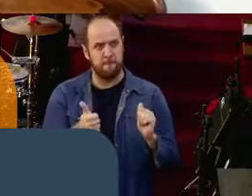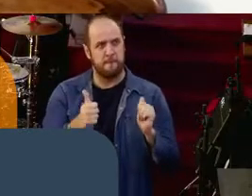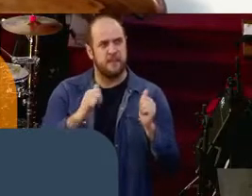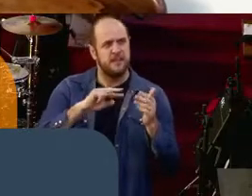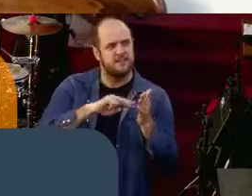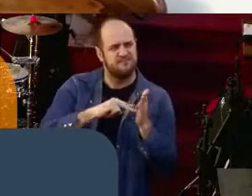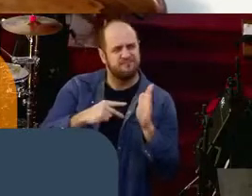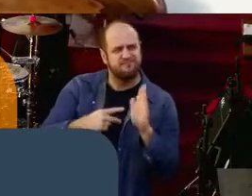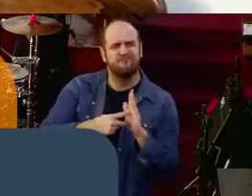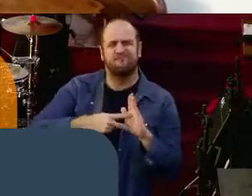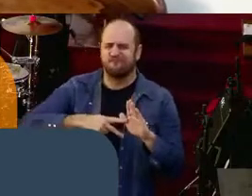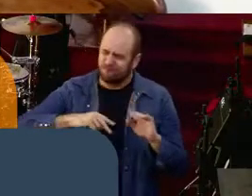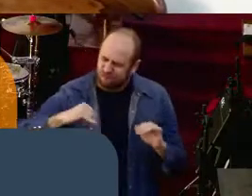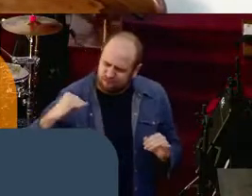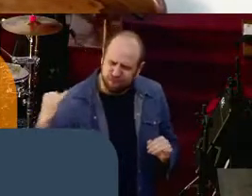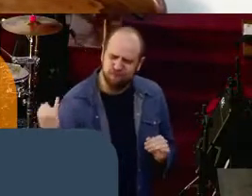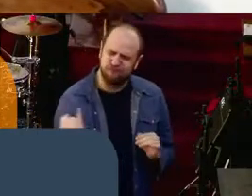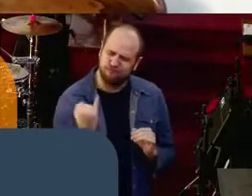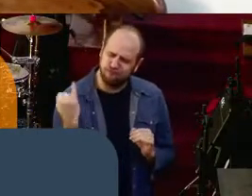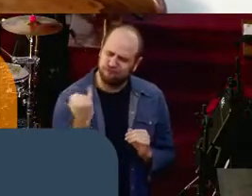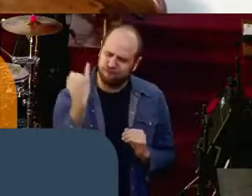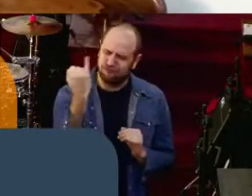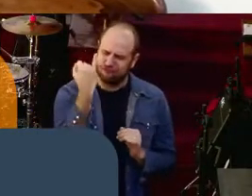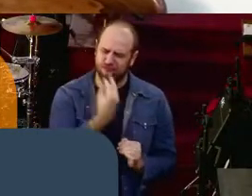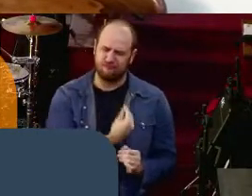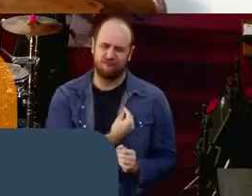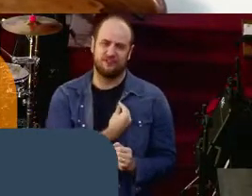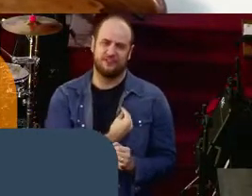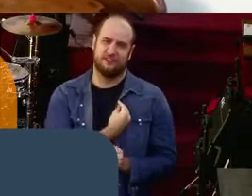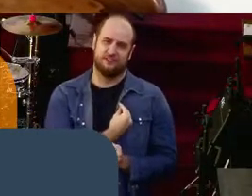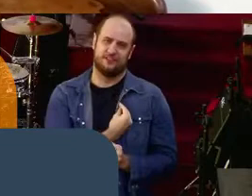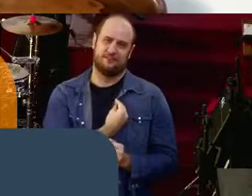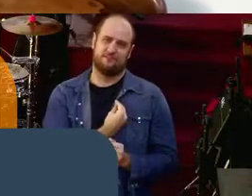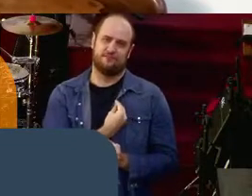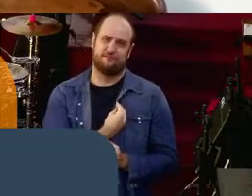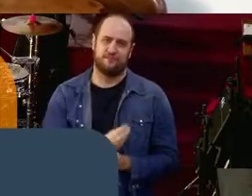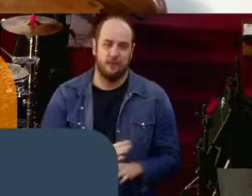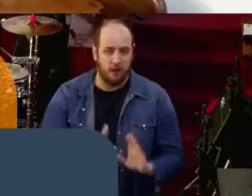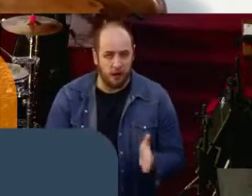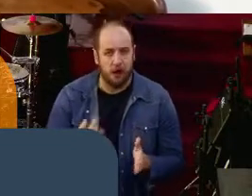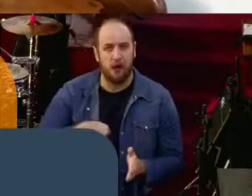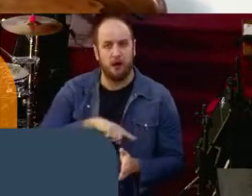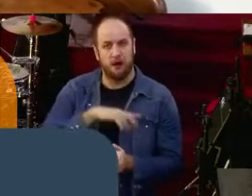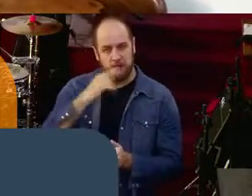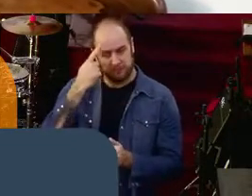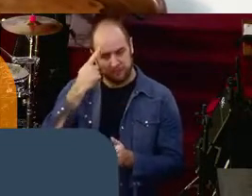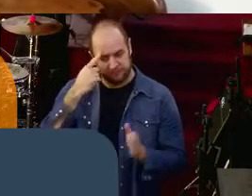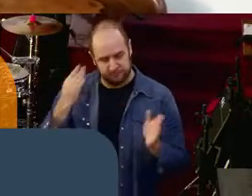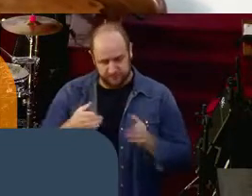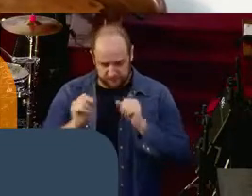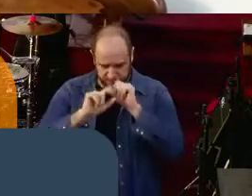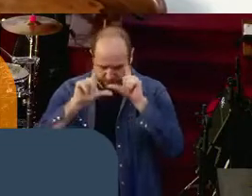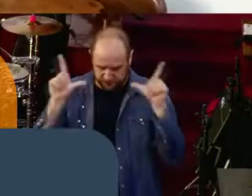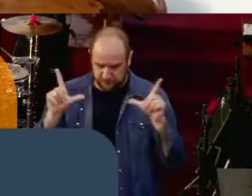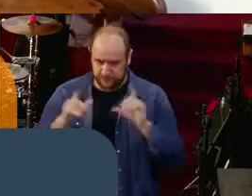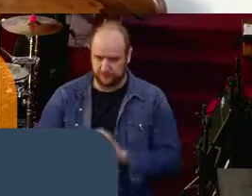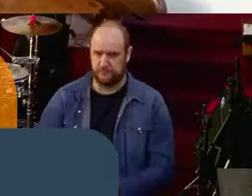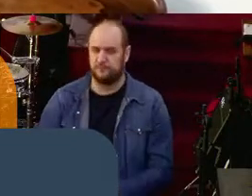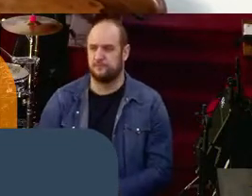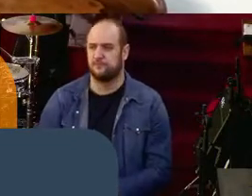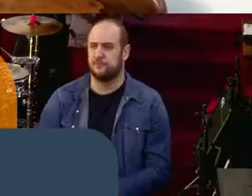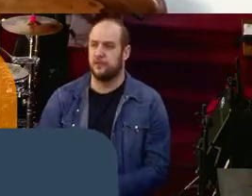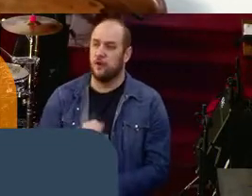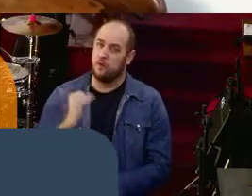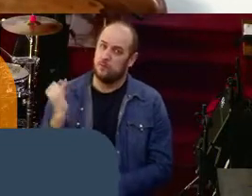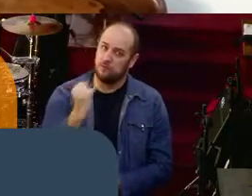batismo de Jesus, nesse momento, simboliza um grande momento. E nós vamos pensar nele, então, nesta manhã. É importante